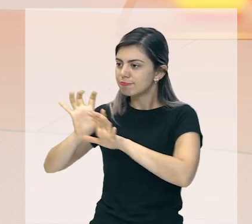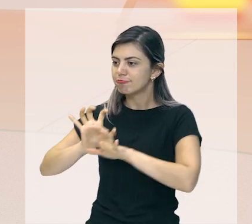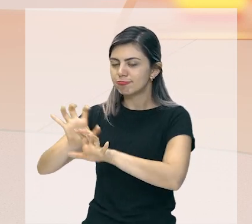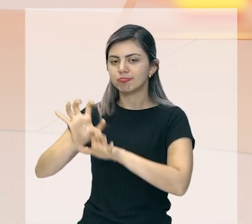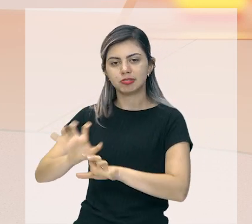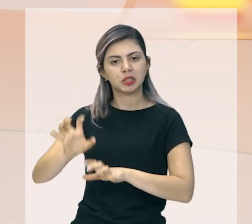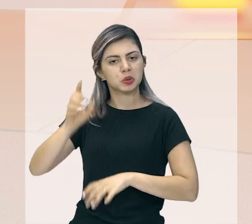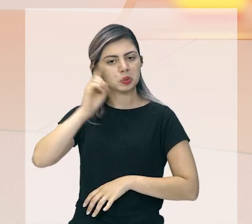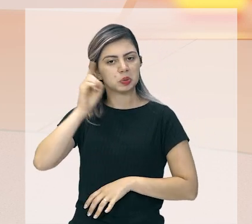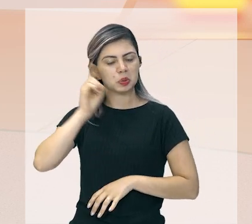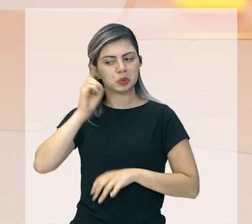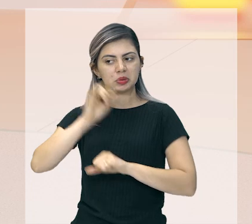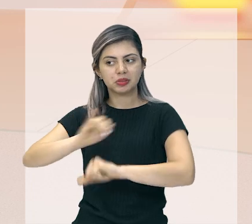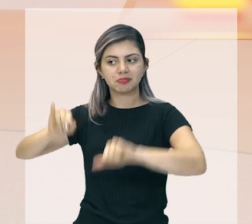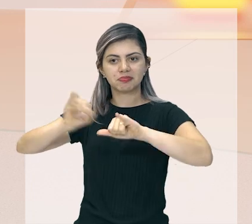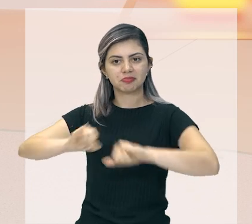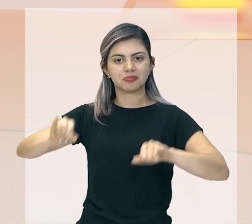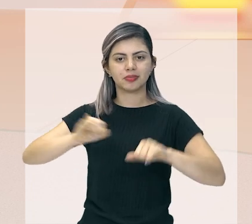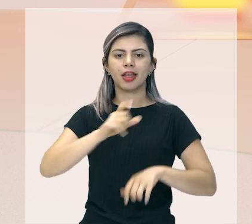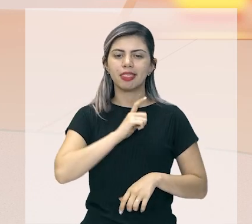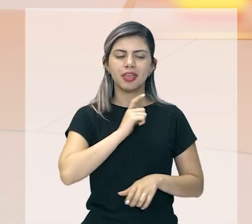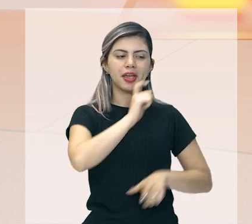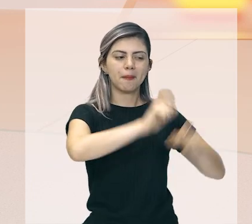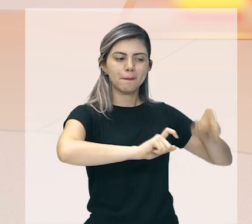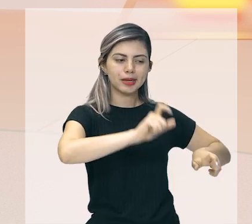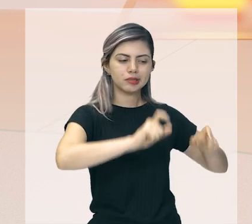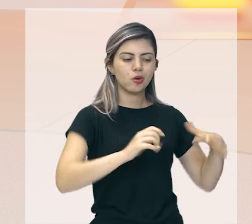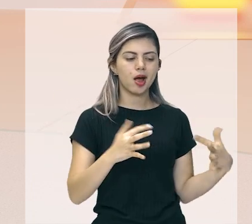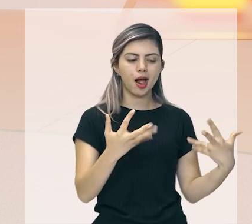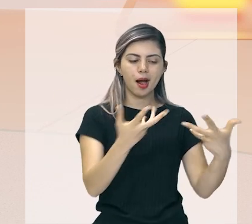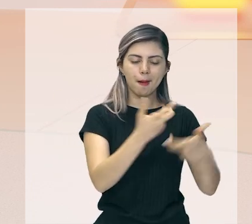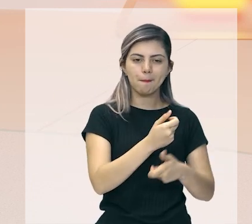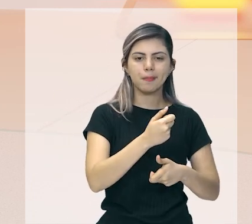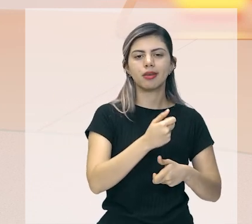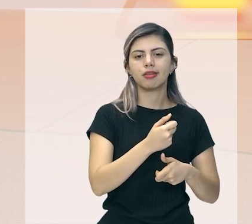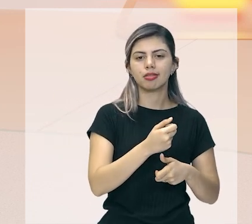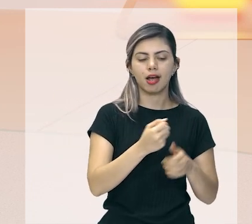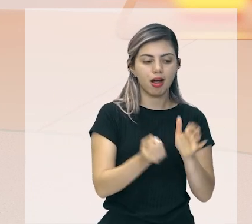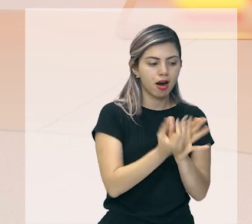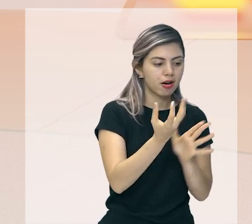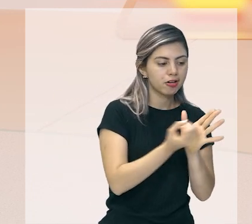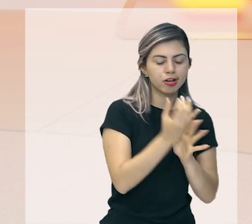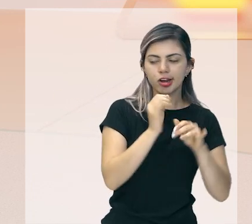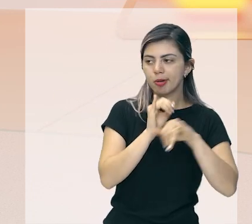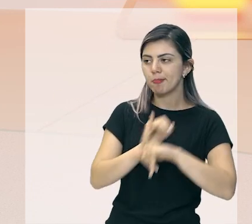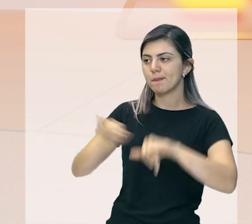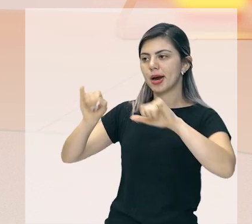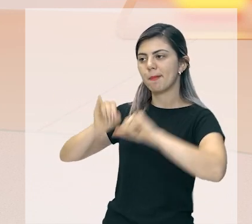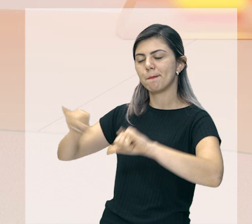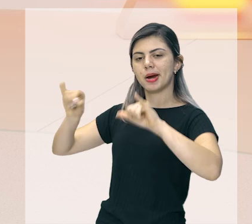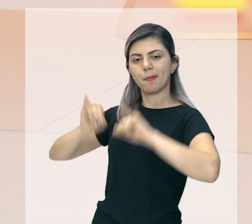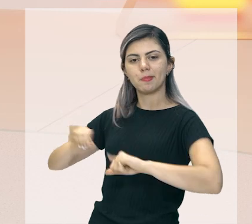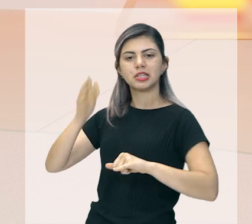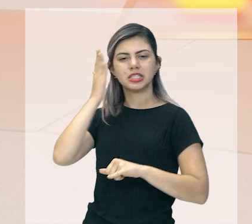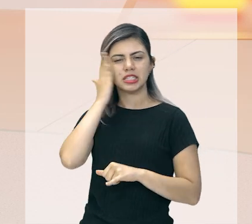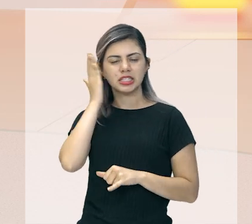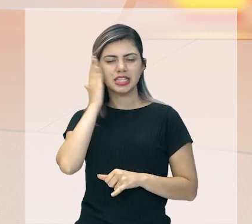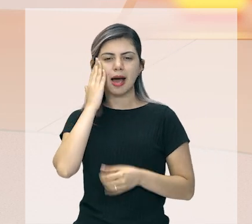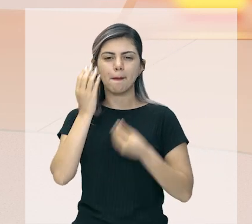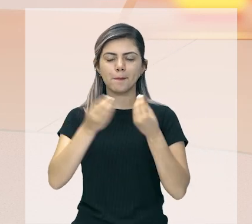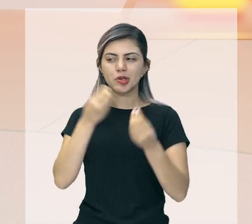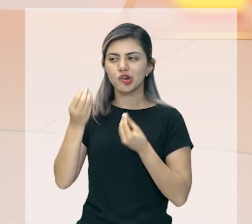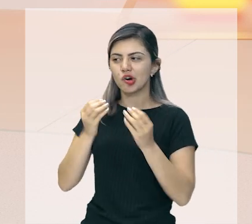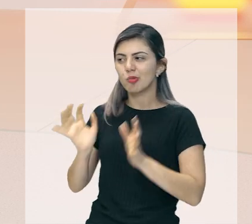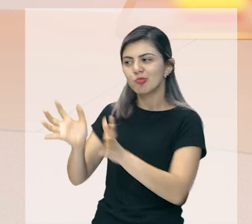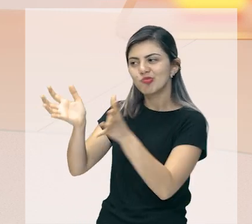dia a dia. Tem pessoas que são, né, têm esse tipo de habilidade de criar campanhas publicitárias, criar elementos que vão fazer